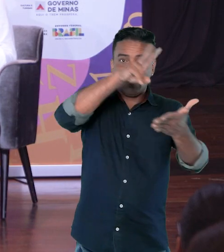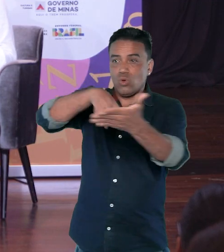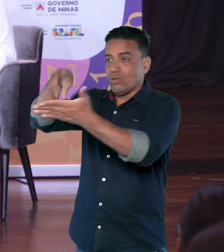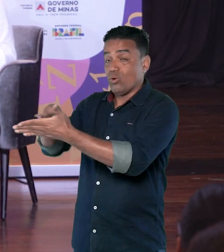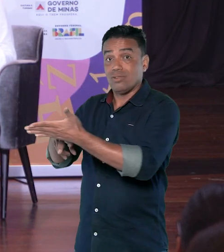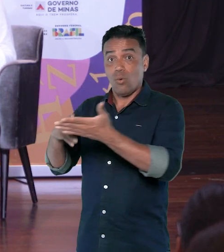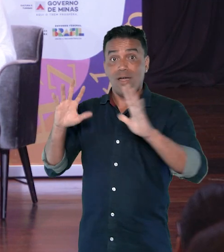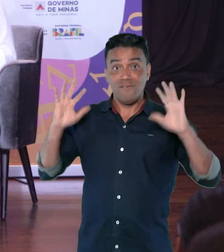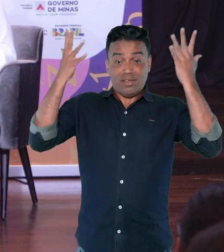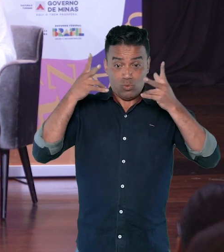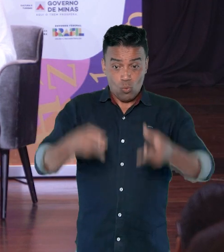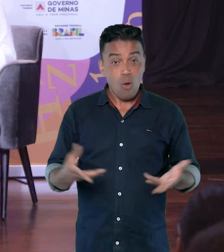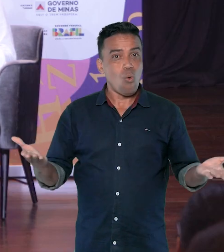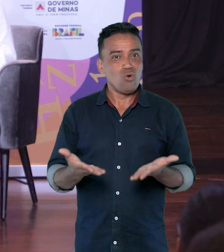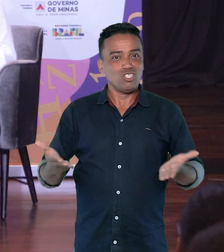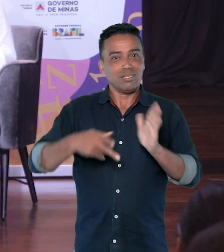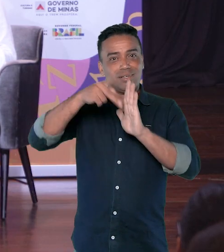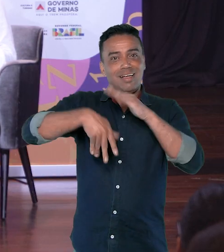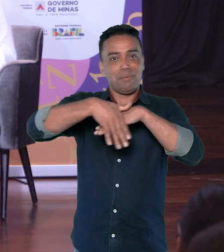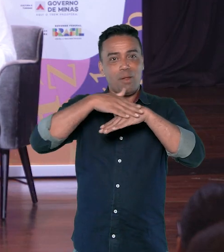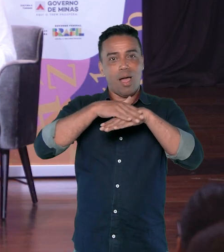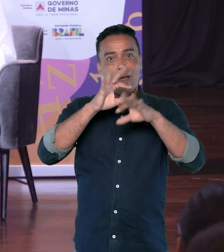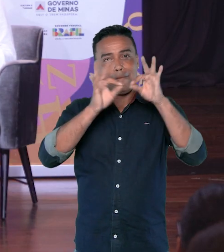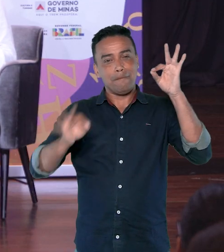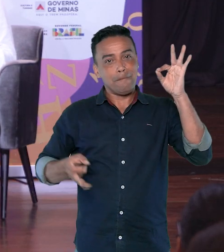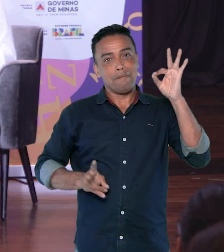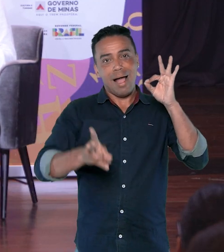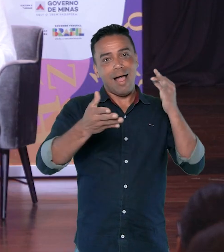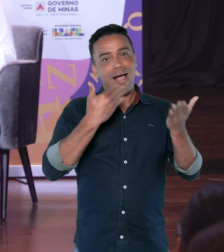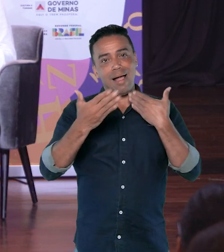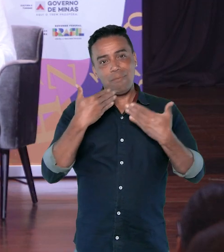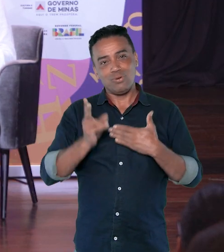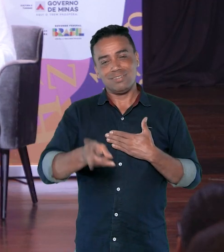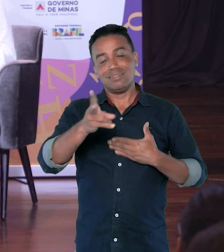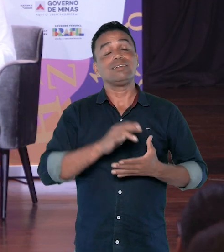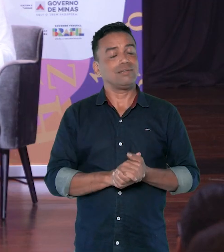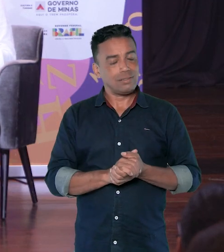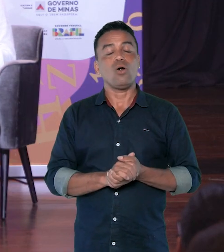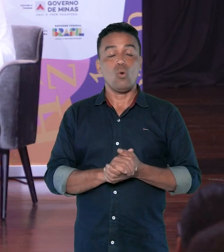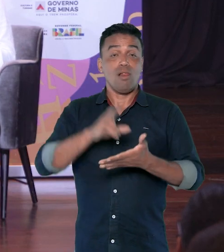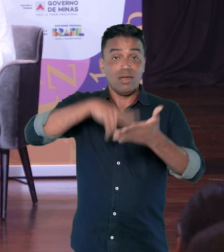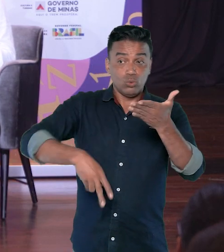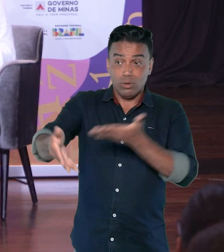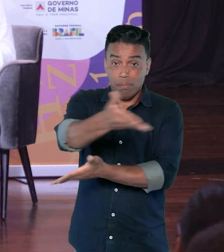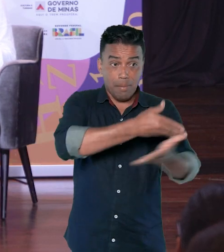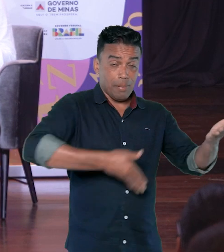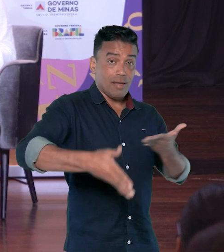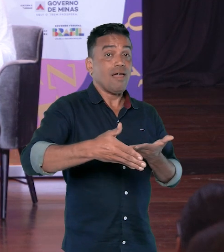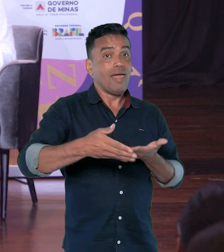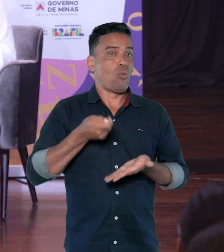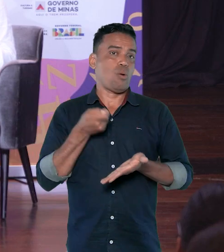como esse. Né? A gente está partilhando a leitura aqui. Né? Partilhar a leitura é um dever cívico. Vou colocar